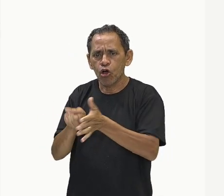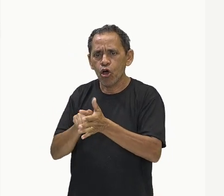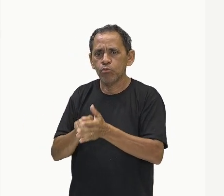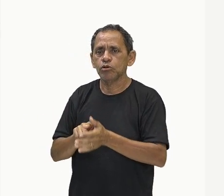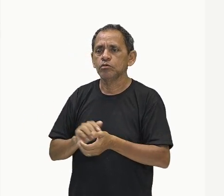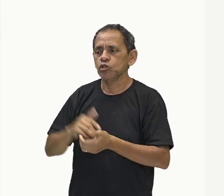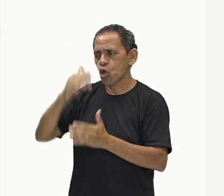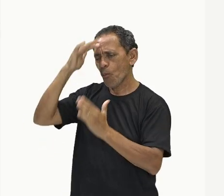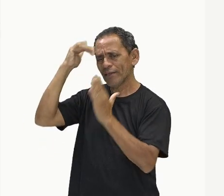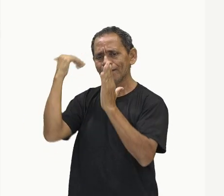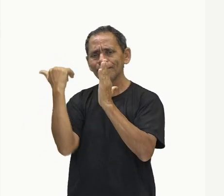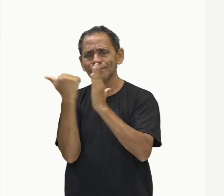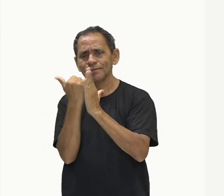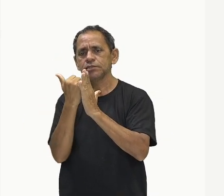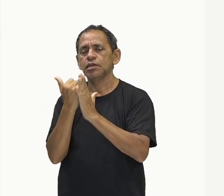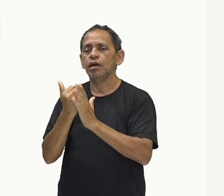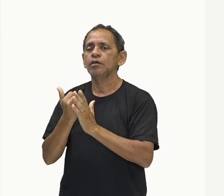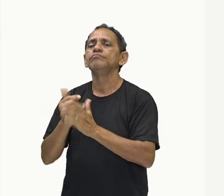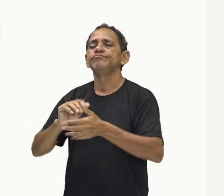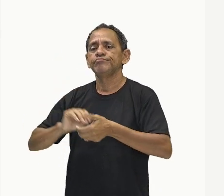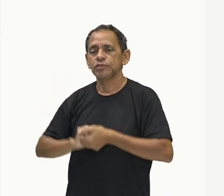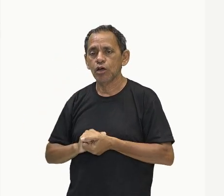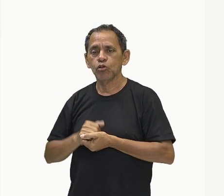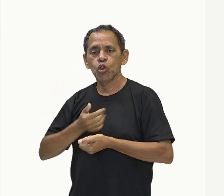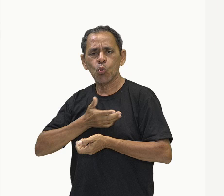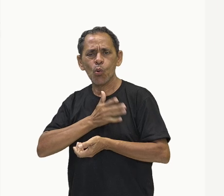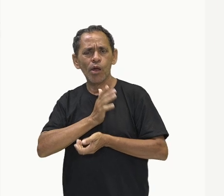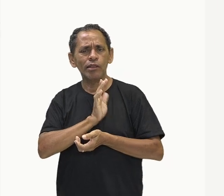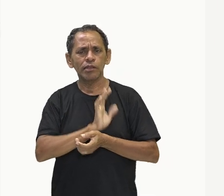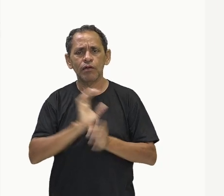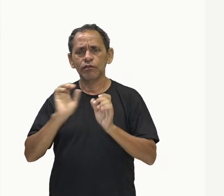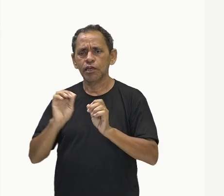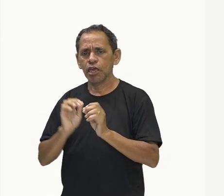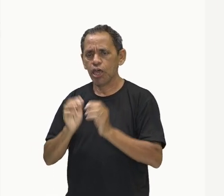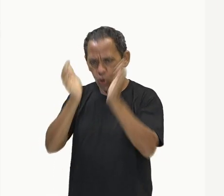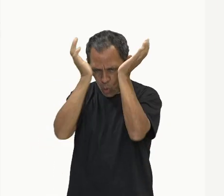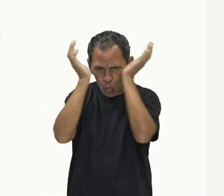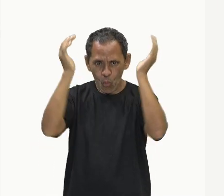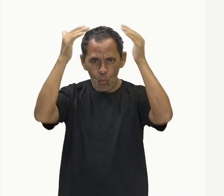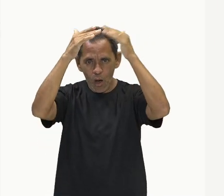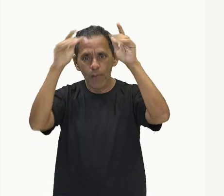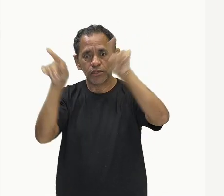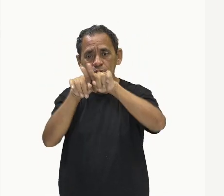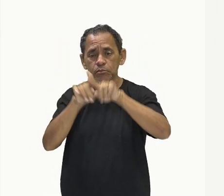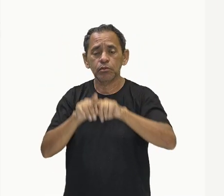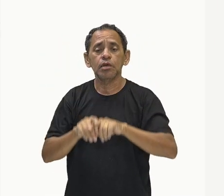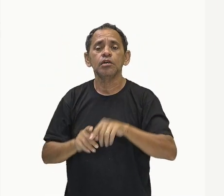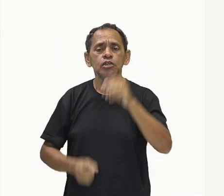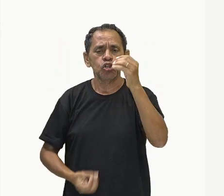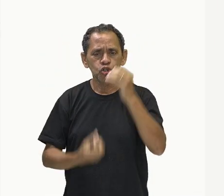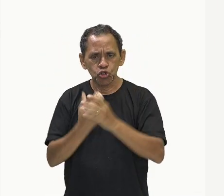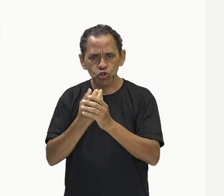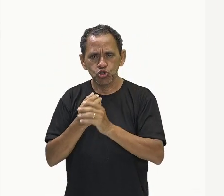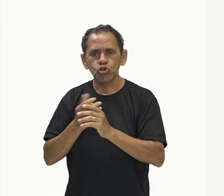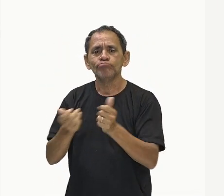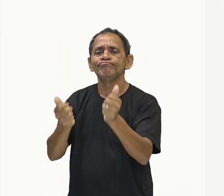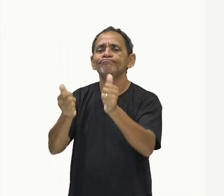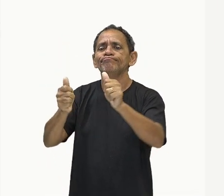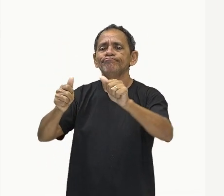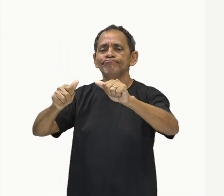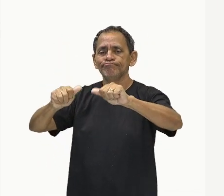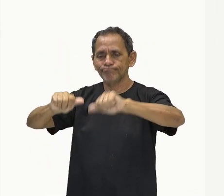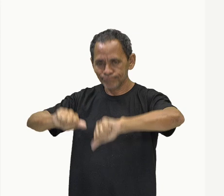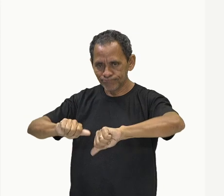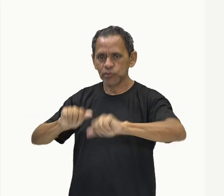o Papa e seus comparsas, por assim dizer. Isso gerou uma crise, e essa crise, gente, vai culminar